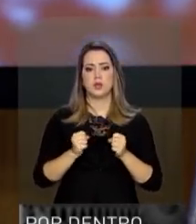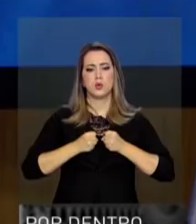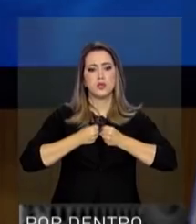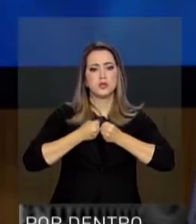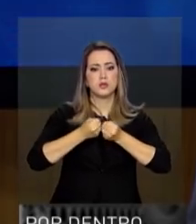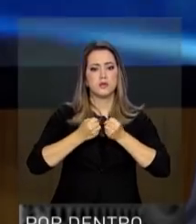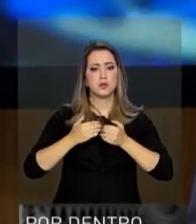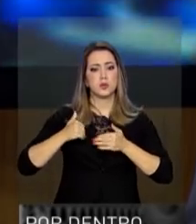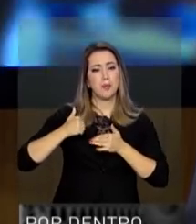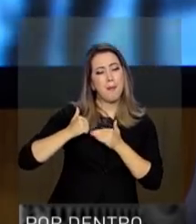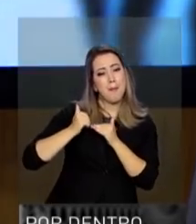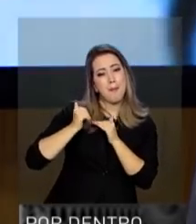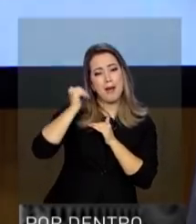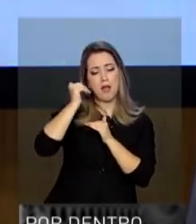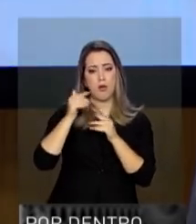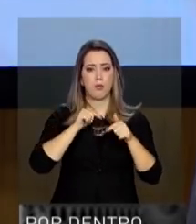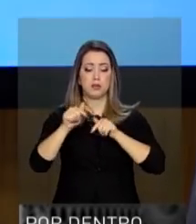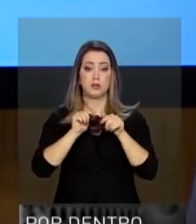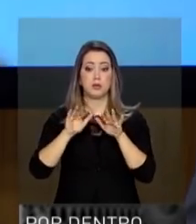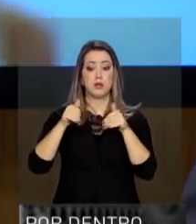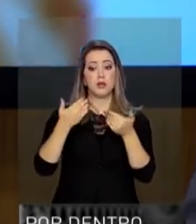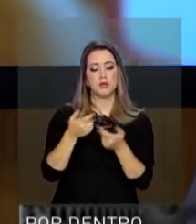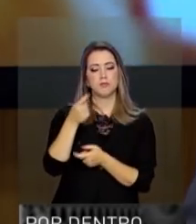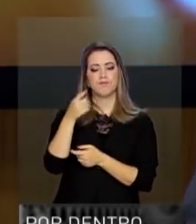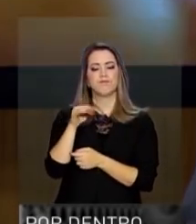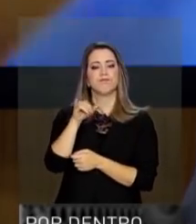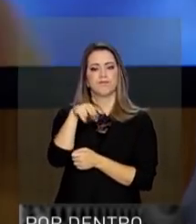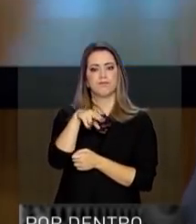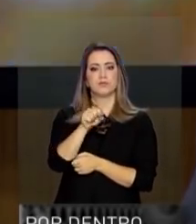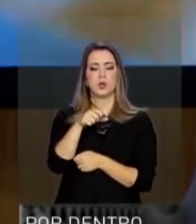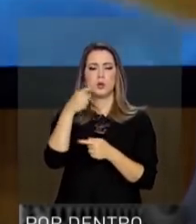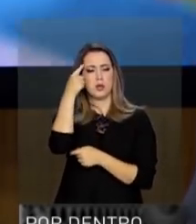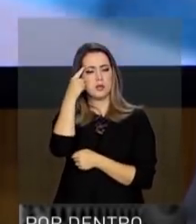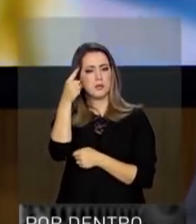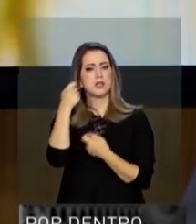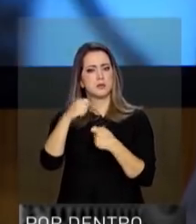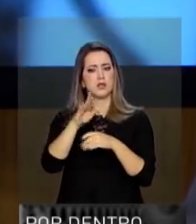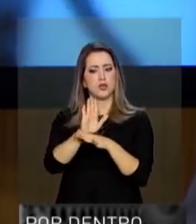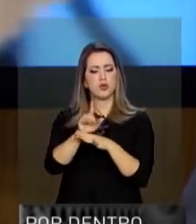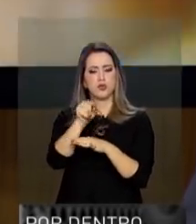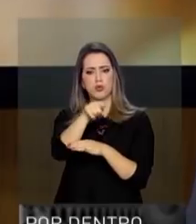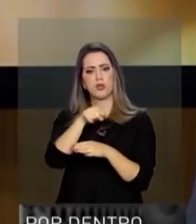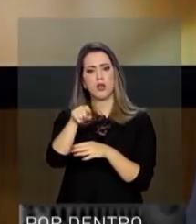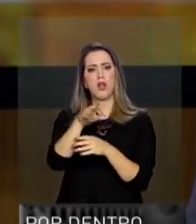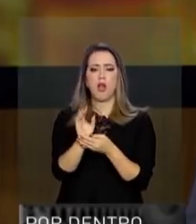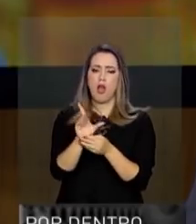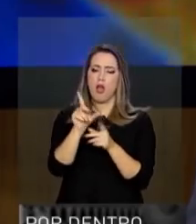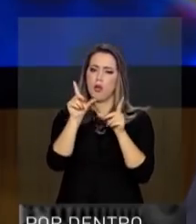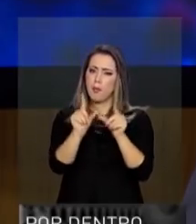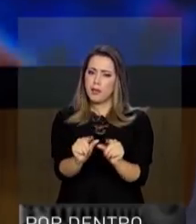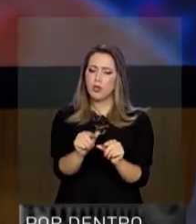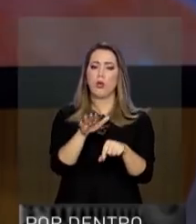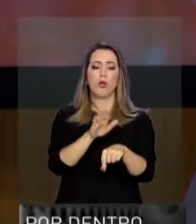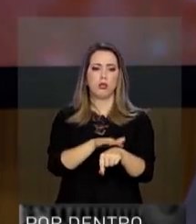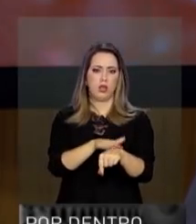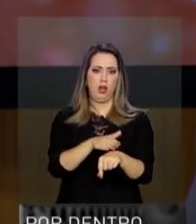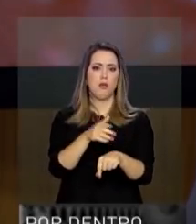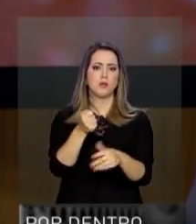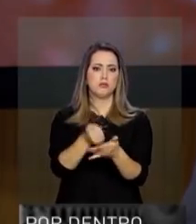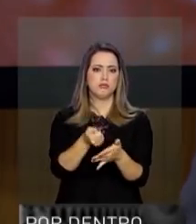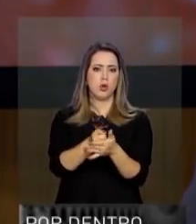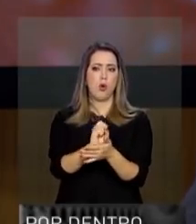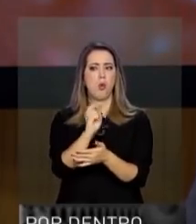para trabalhar e por isso a Previdência pensa que elas têm que ter algum benefício ou tem que ter uma abreviação no seu tempo ou